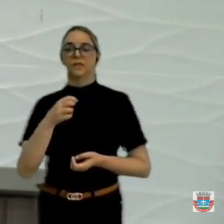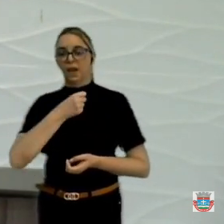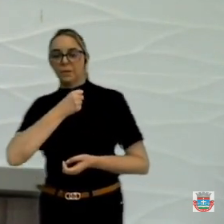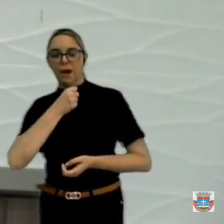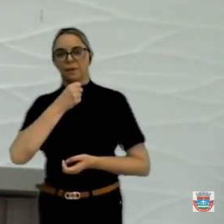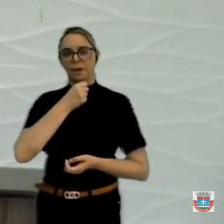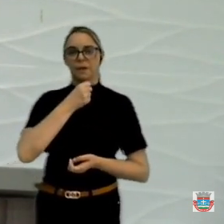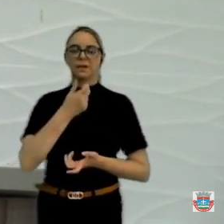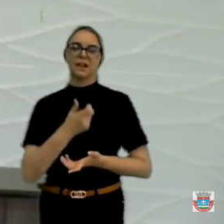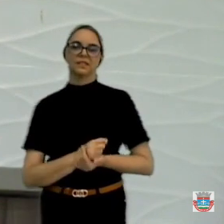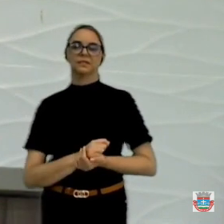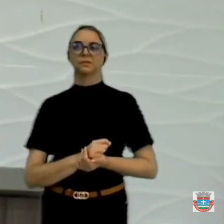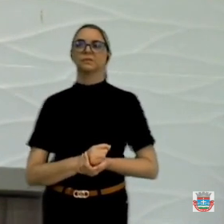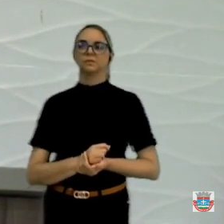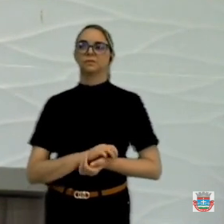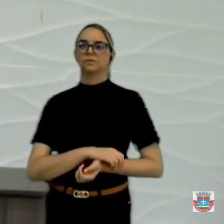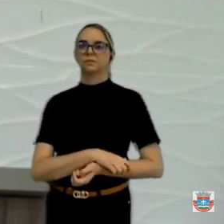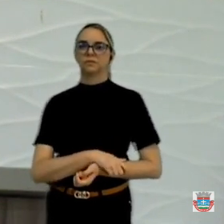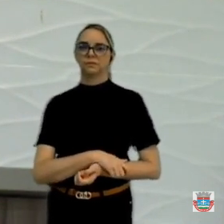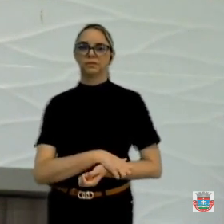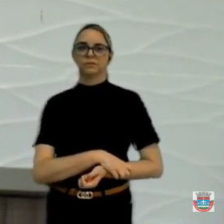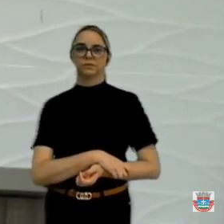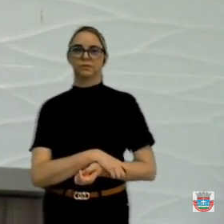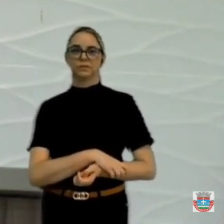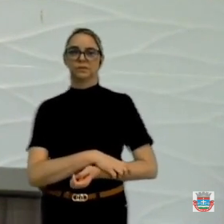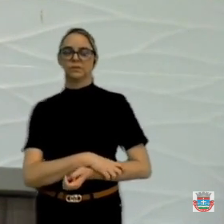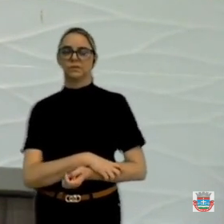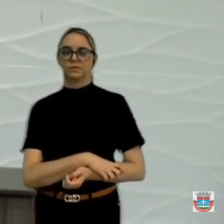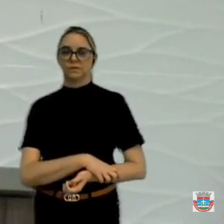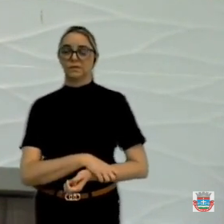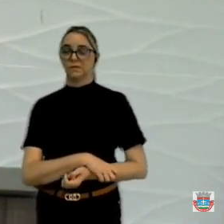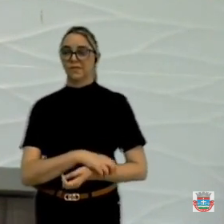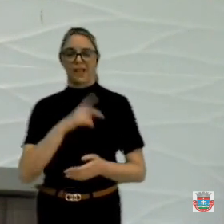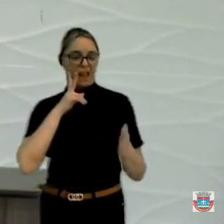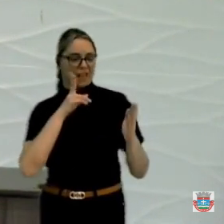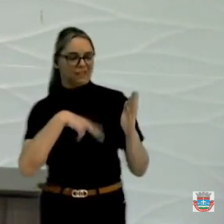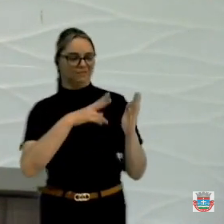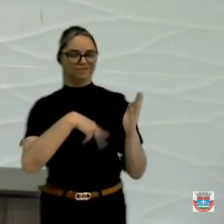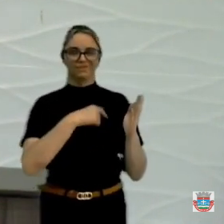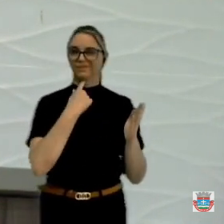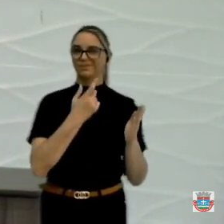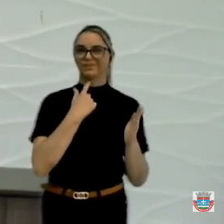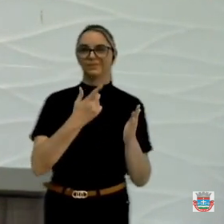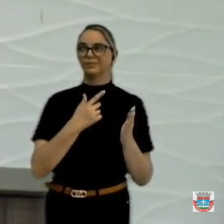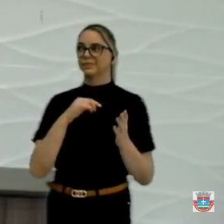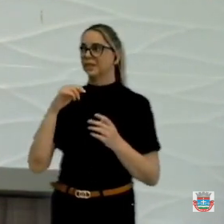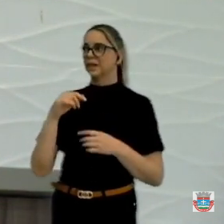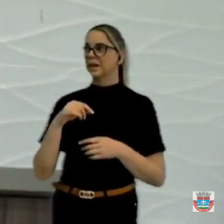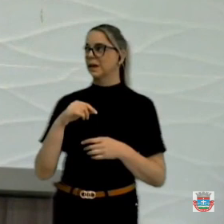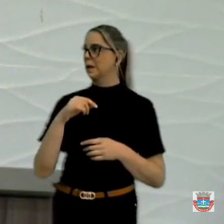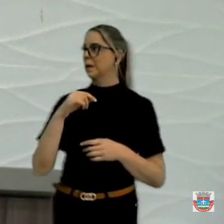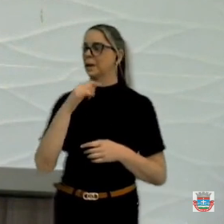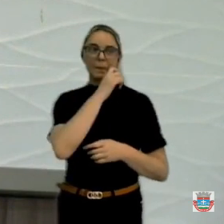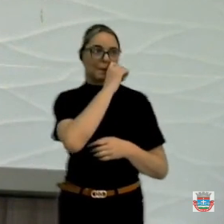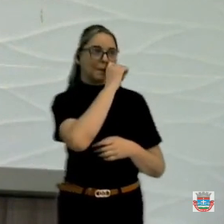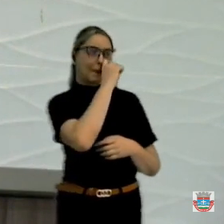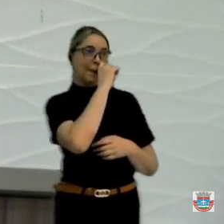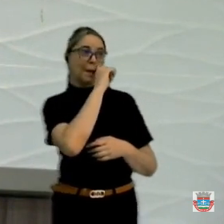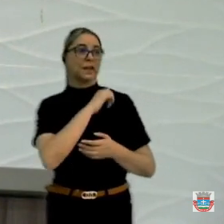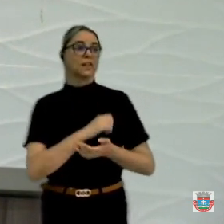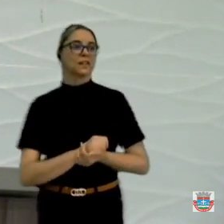a... Ei, rapaz, aí tô lendo ali, não dá pra ler não, né, bate teto,